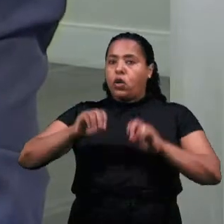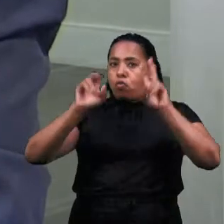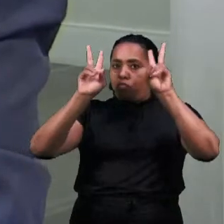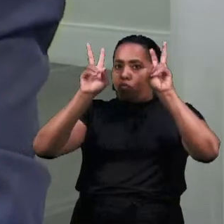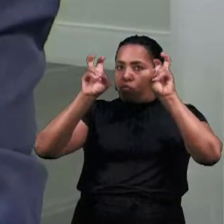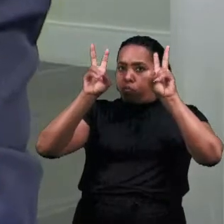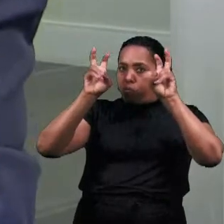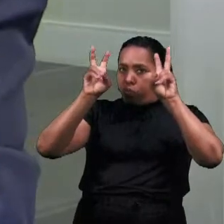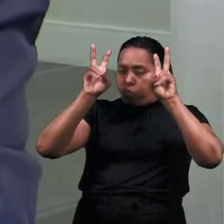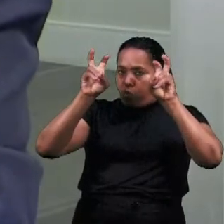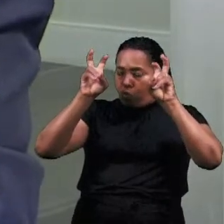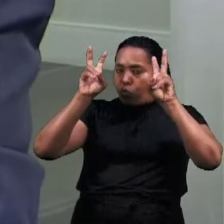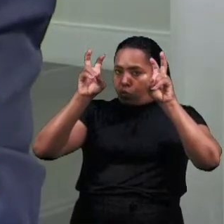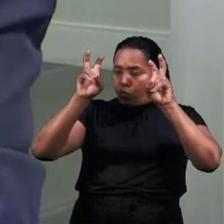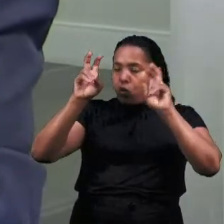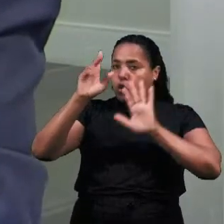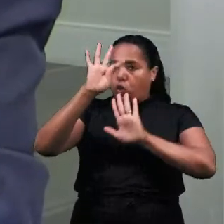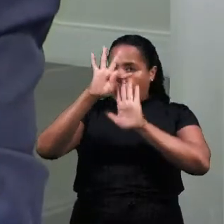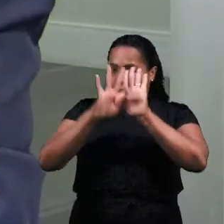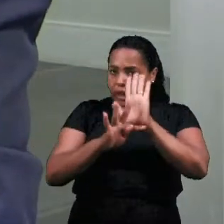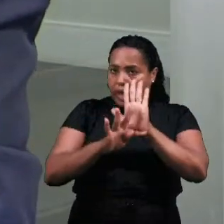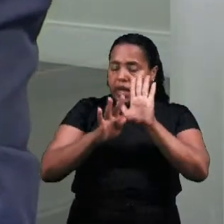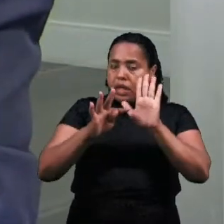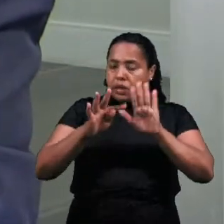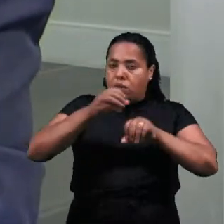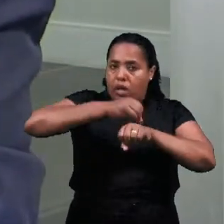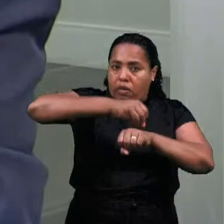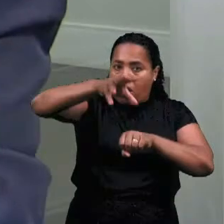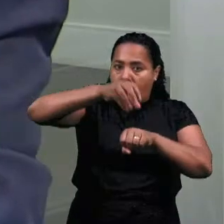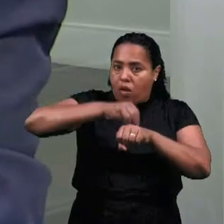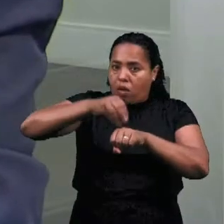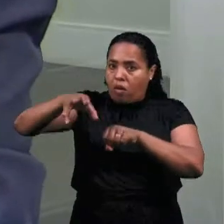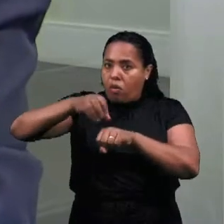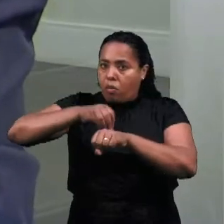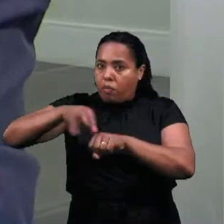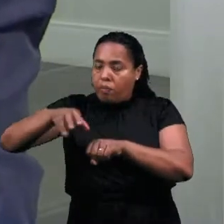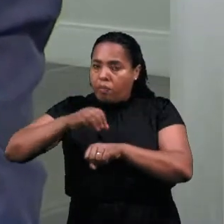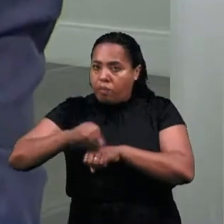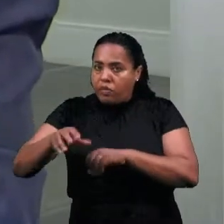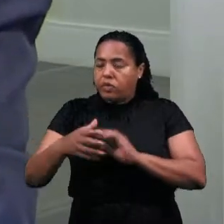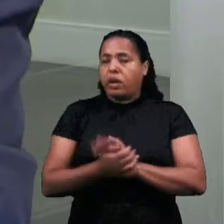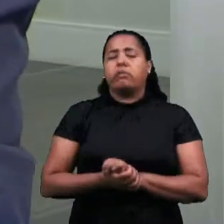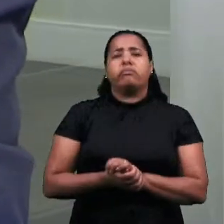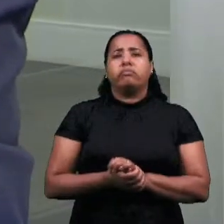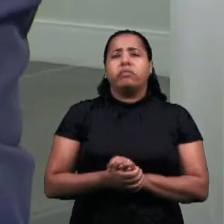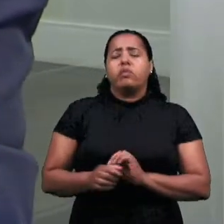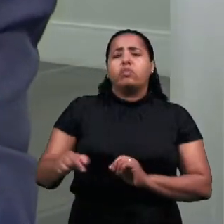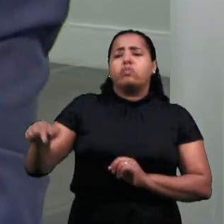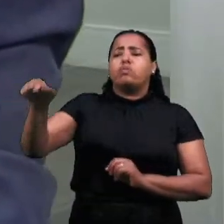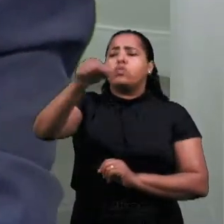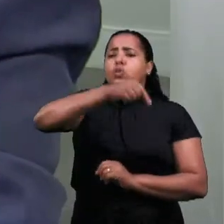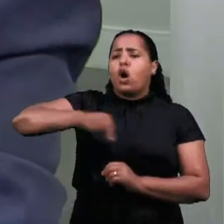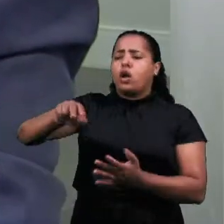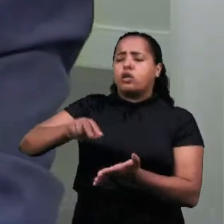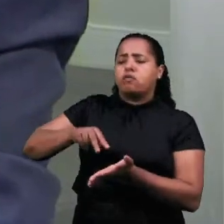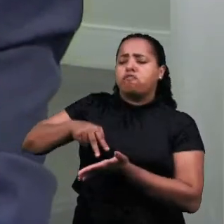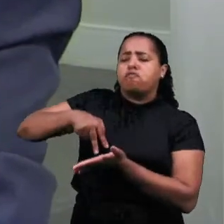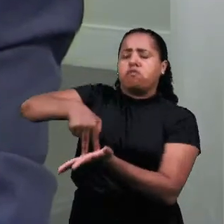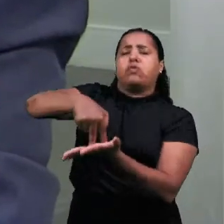vamos compartilhar com as pessoas, com os irmãos, é: estamos de pé. Então